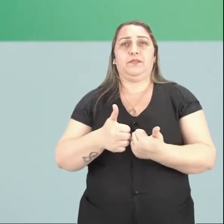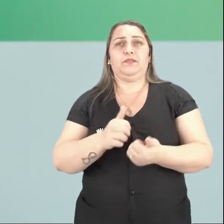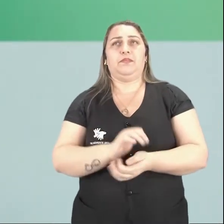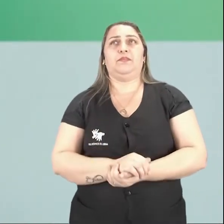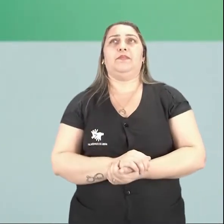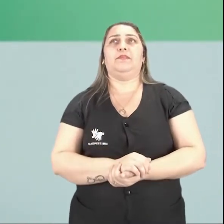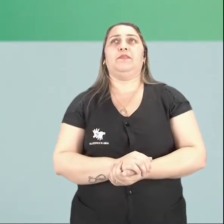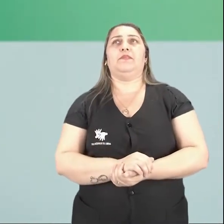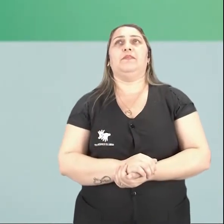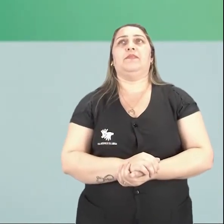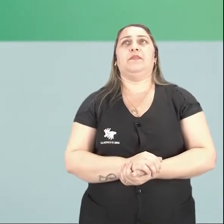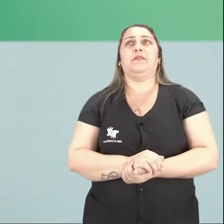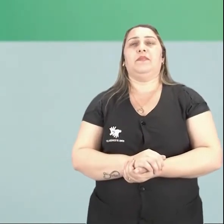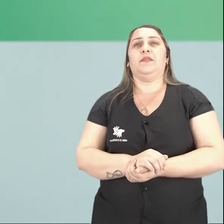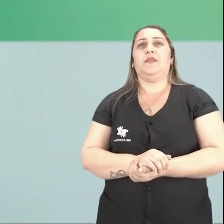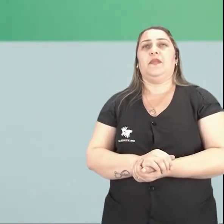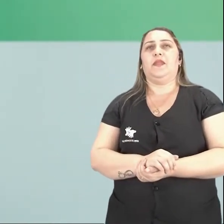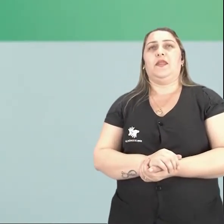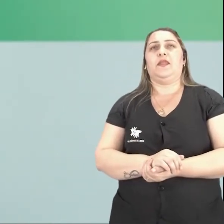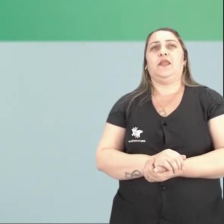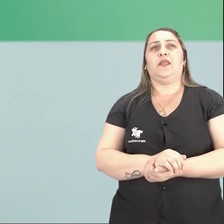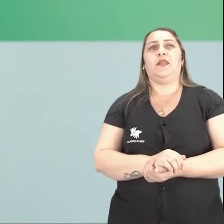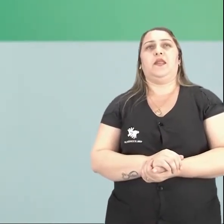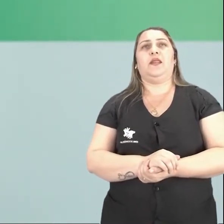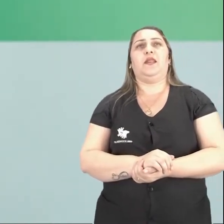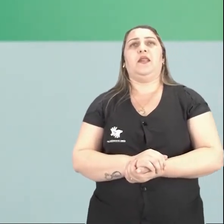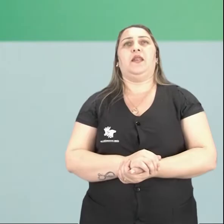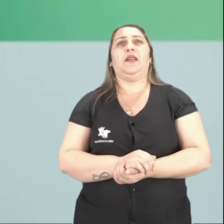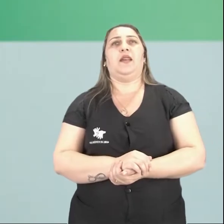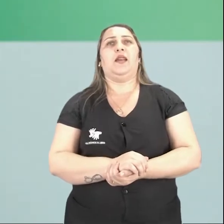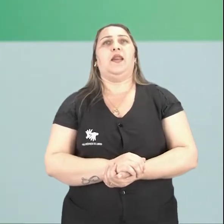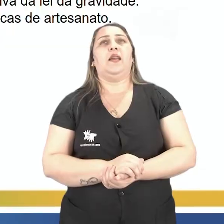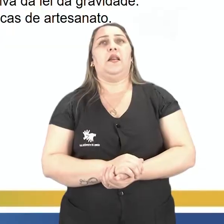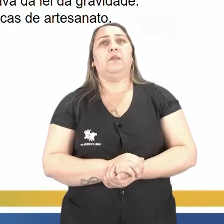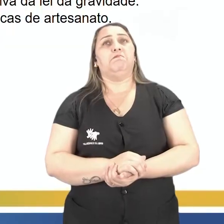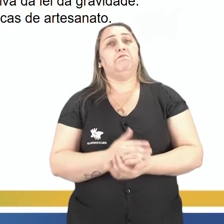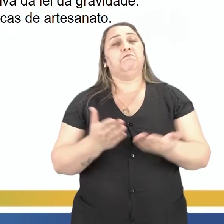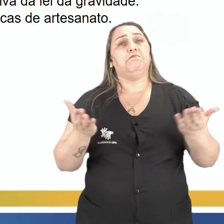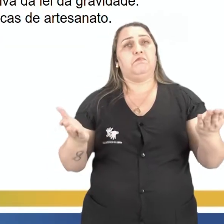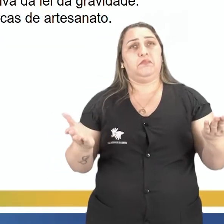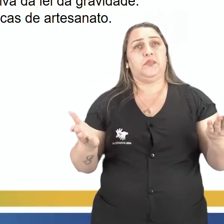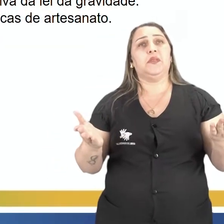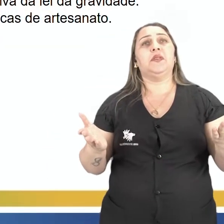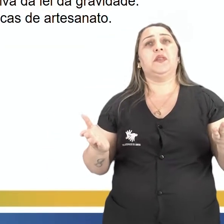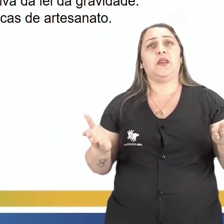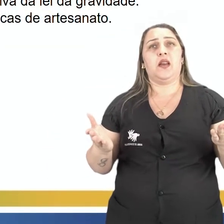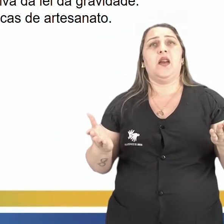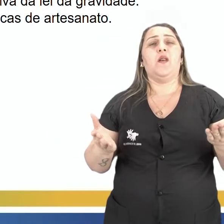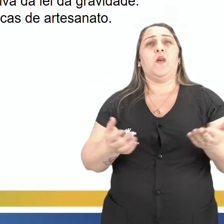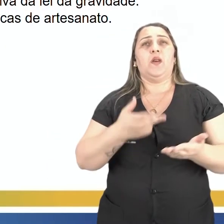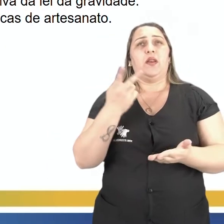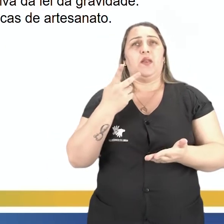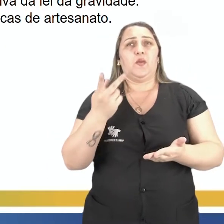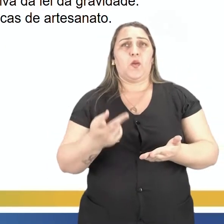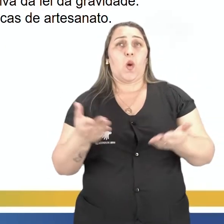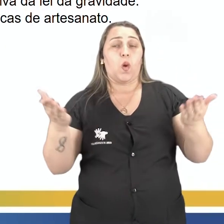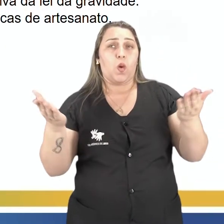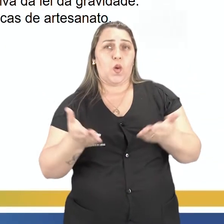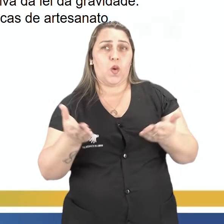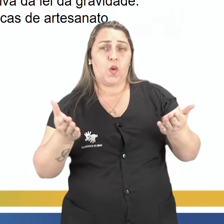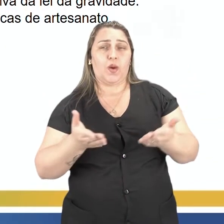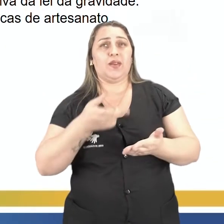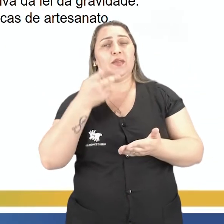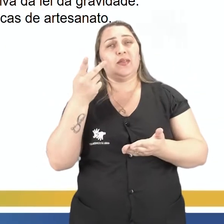nossa atividade. Vamos lá então, gente. Essa aqui é uma das questões que eu falei para vocês. Hoje nós